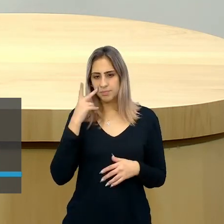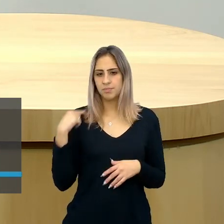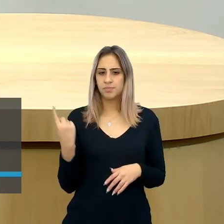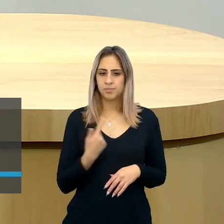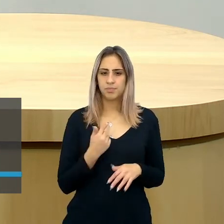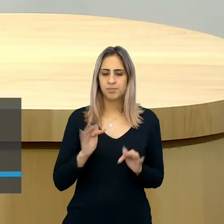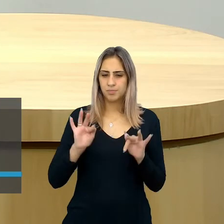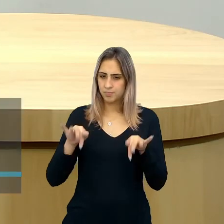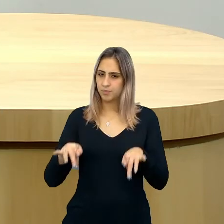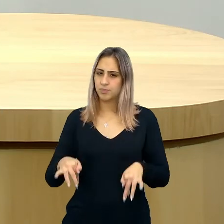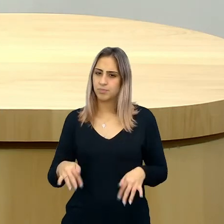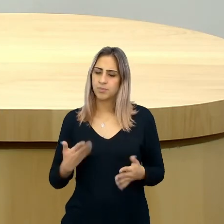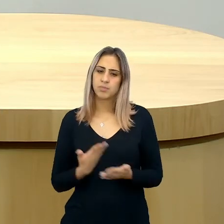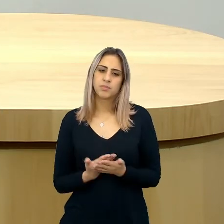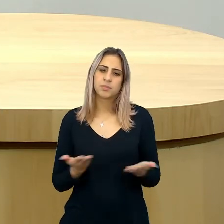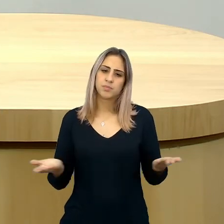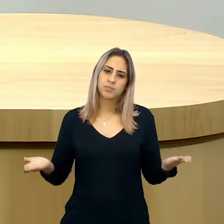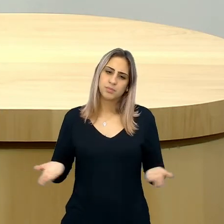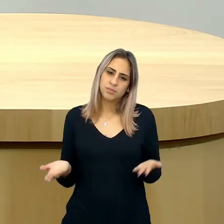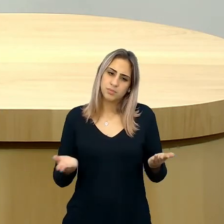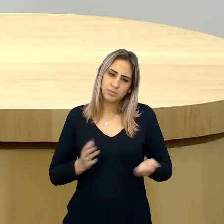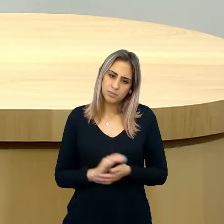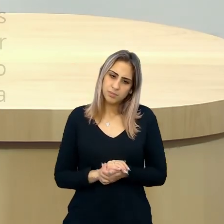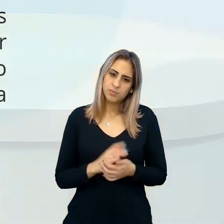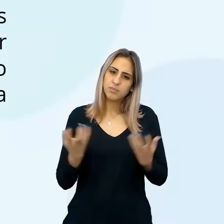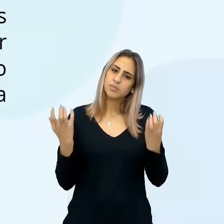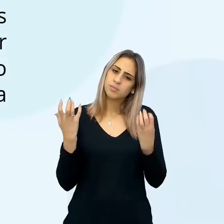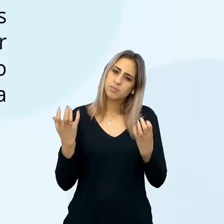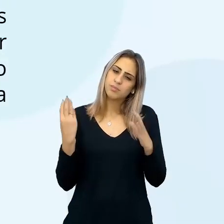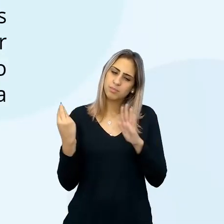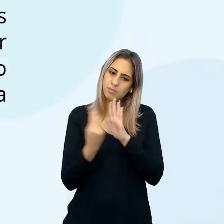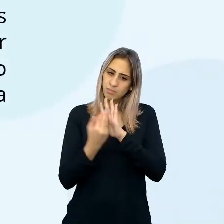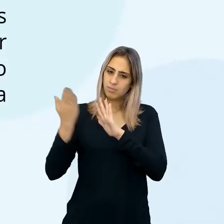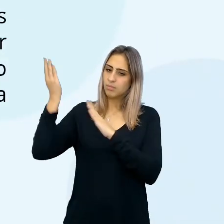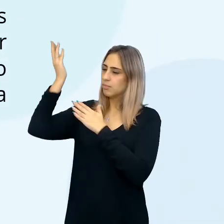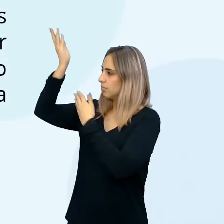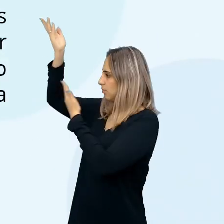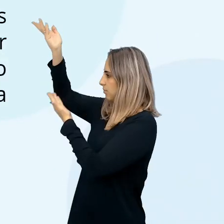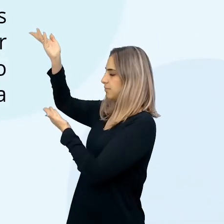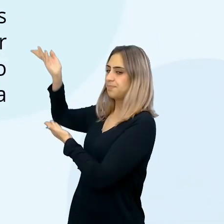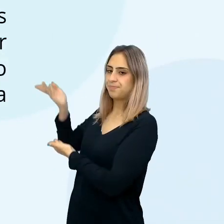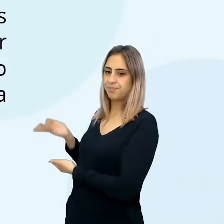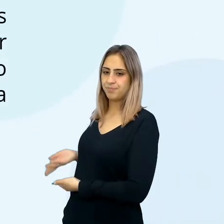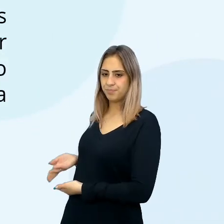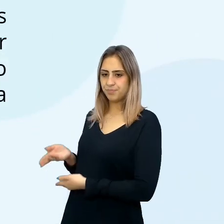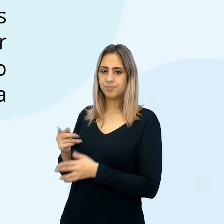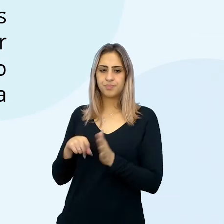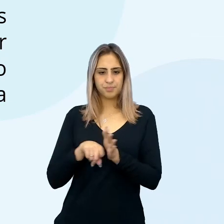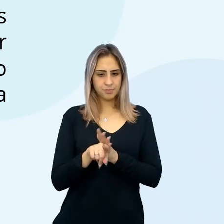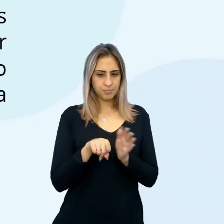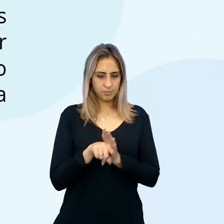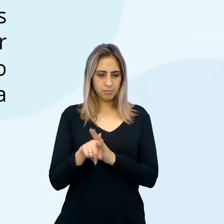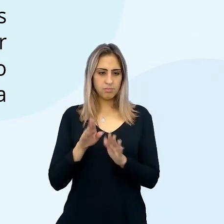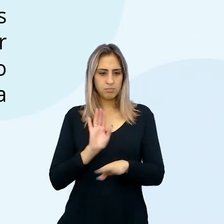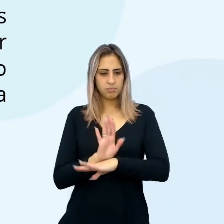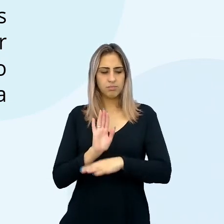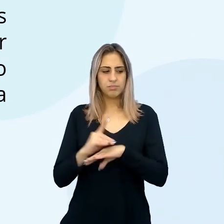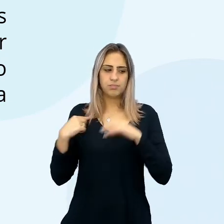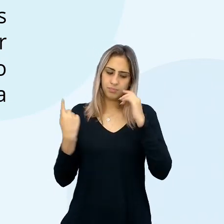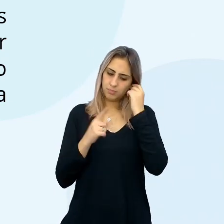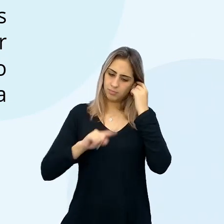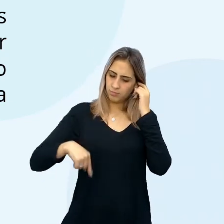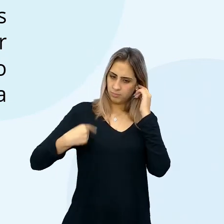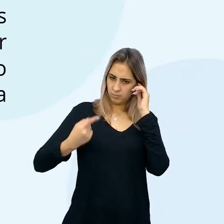se encaminhando para o final da aula de hoje, eu queria colocar aqui algumas perguntas que vão nortear o nosso